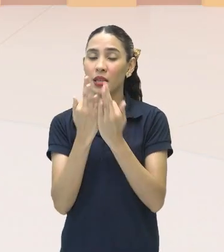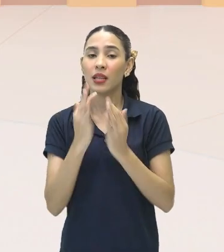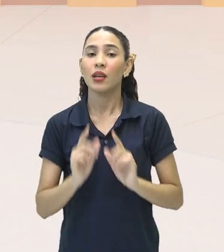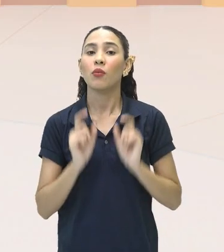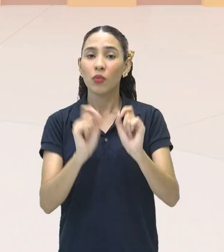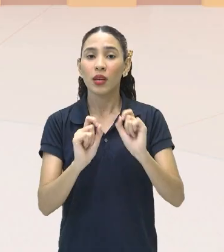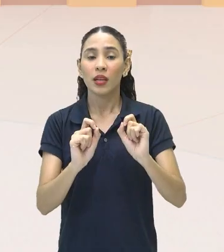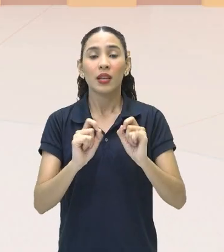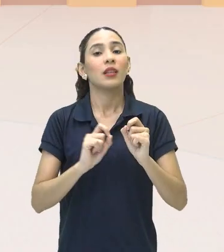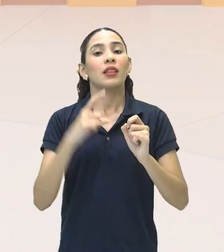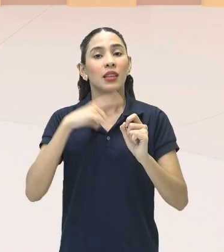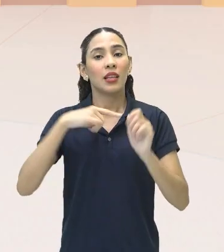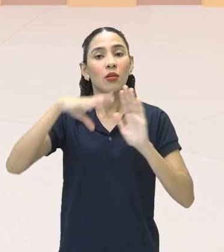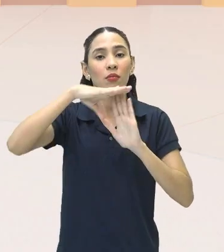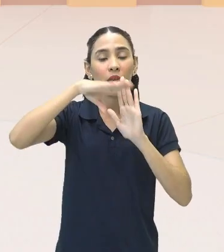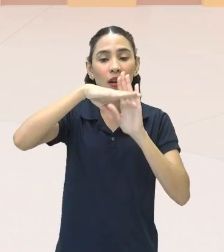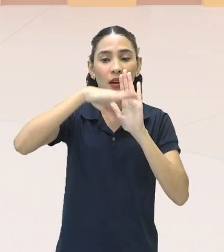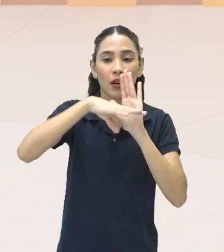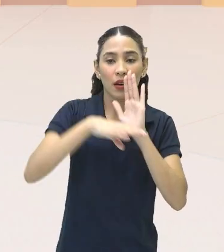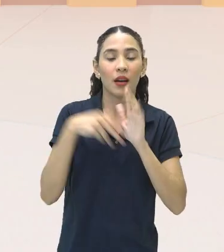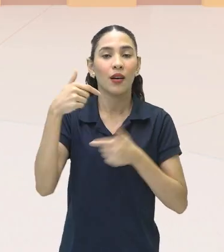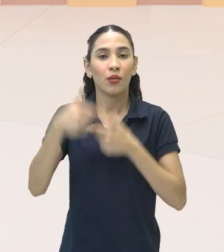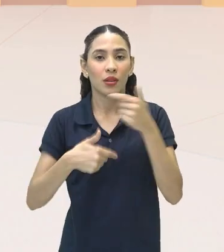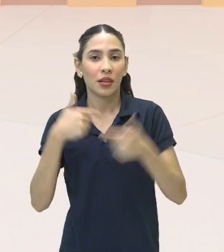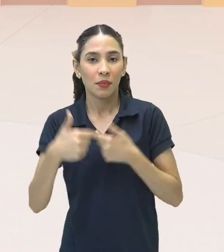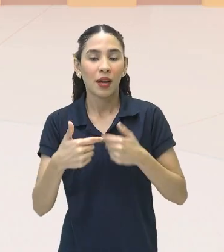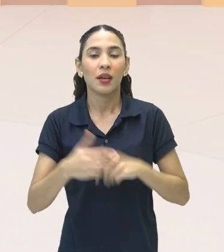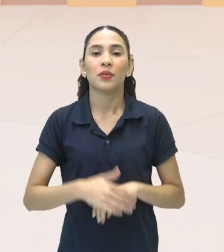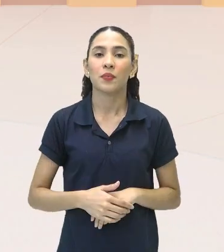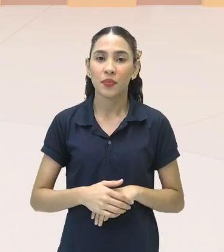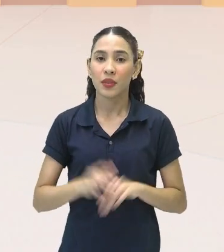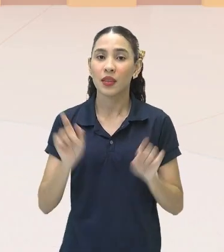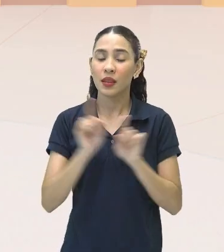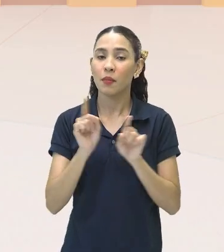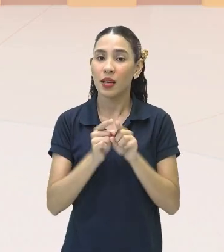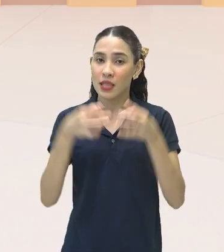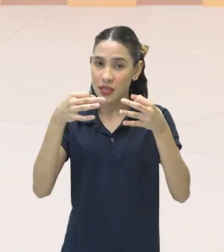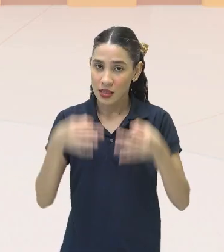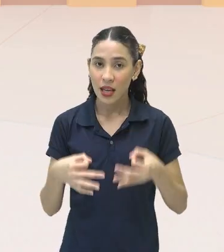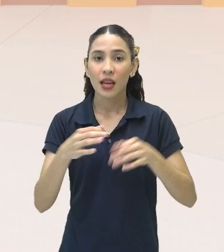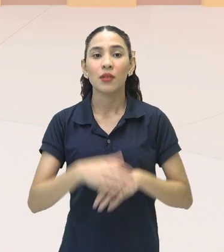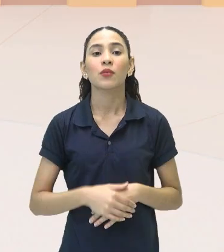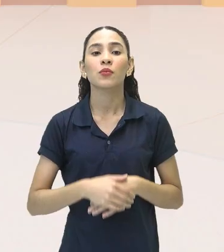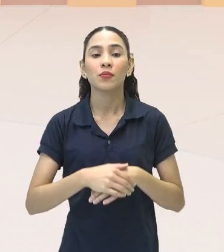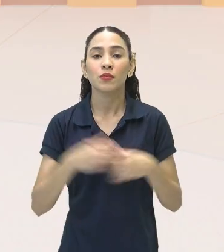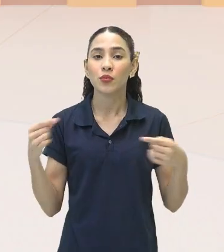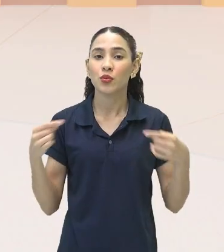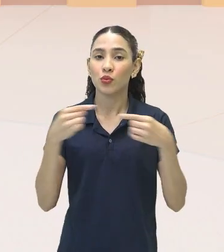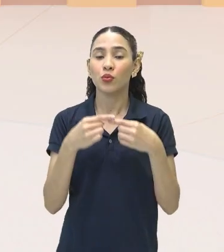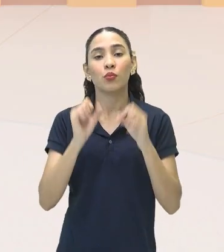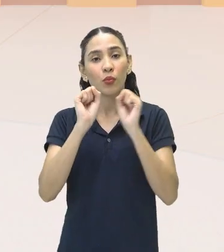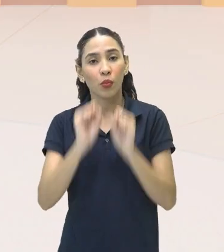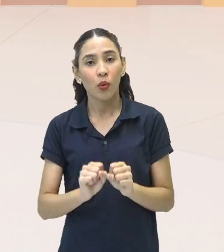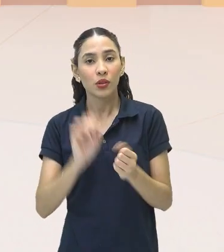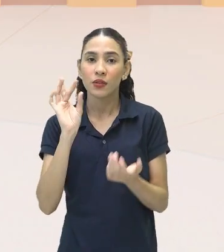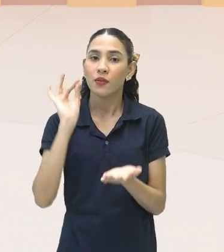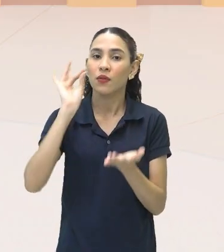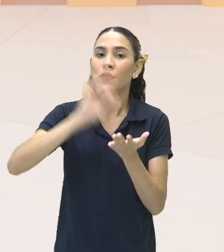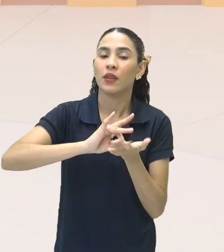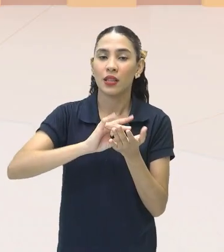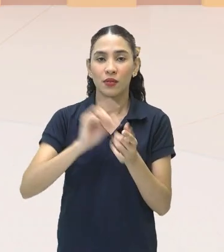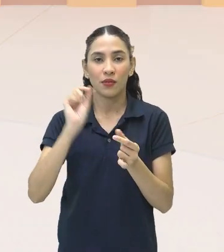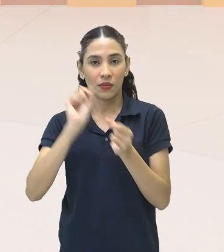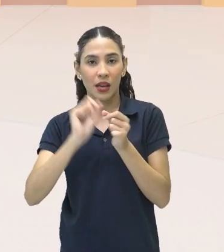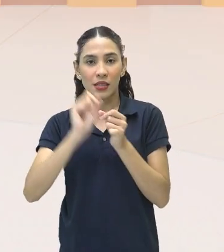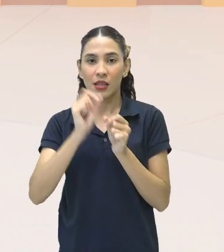quê? De um processo de trabalho coerente, né, com aquilo que ele pode realmente